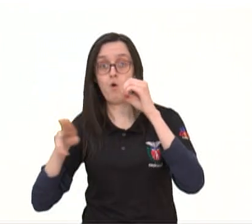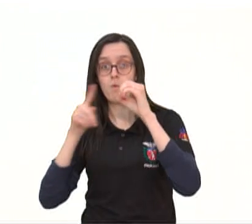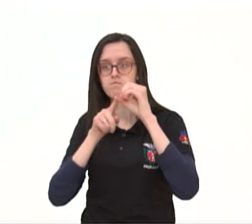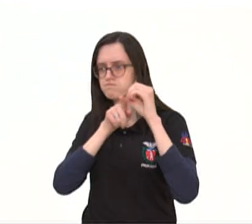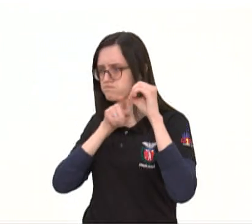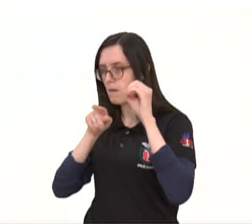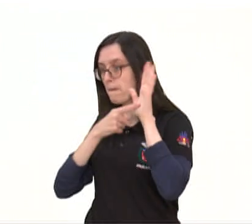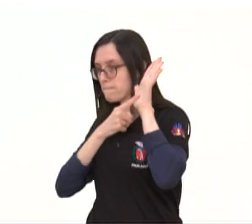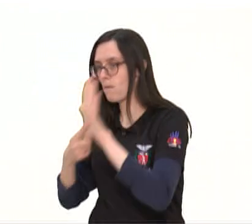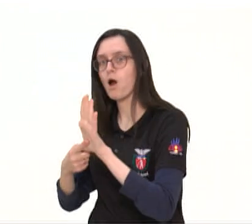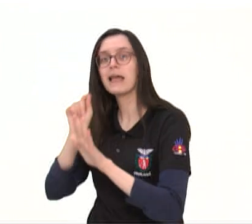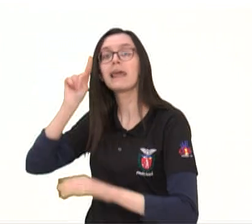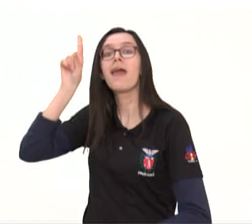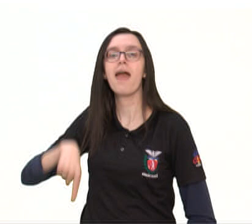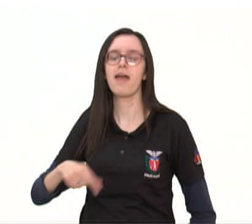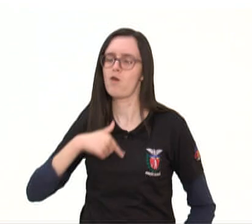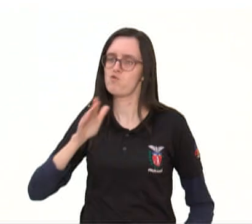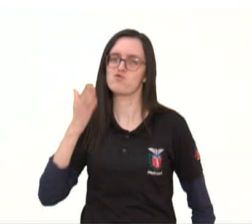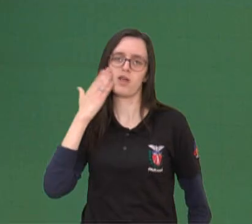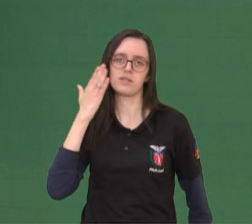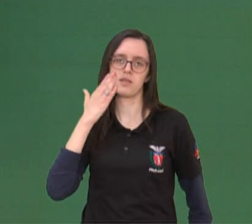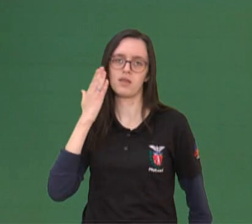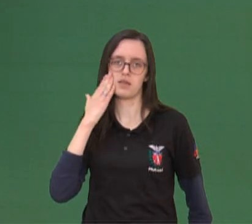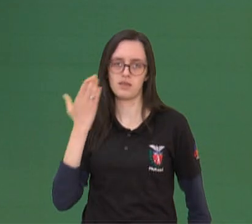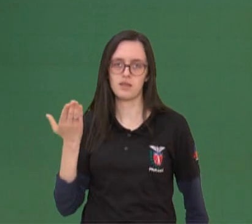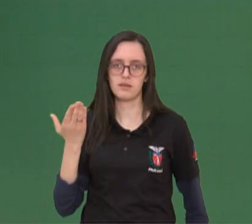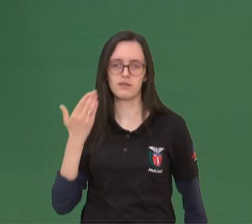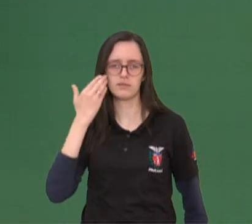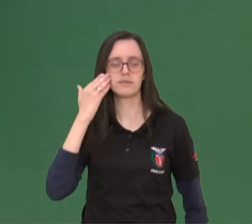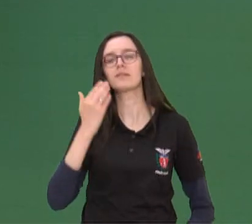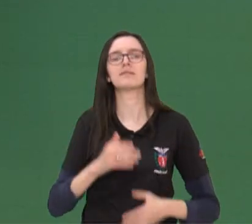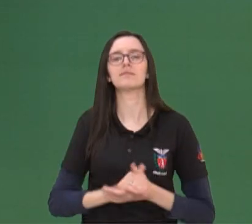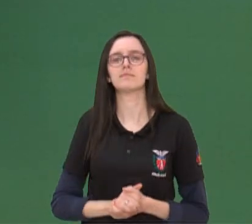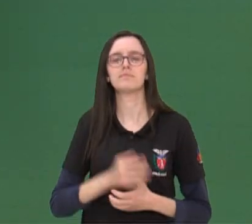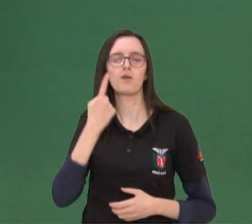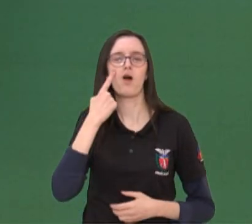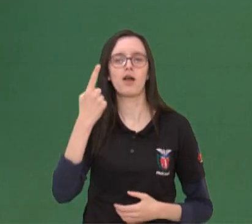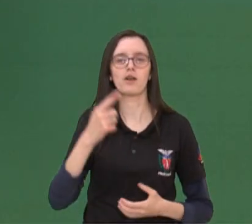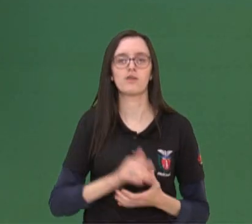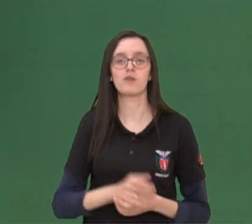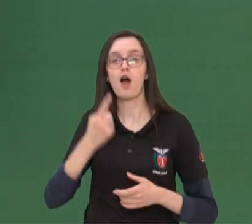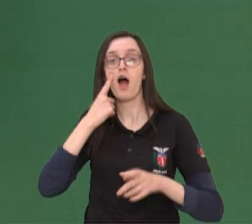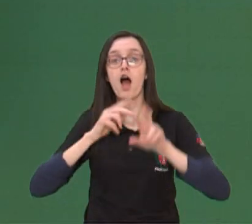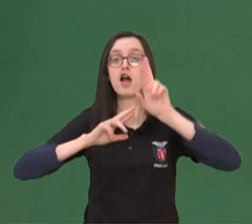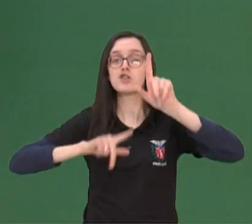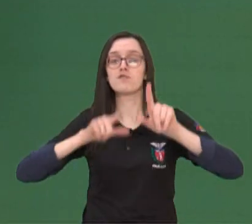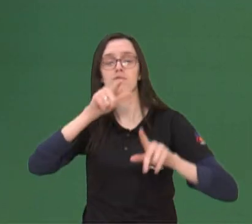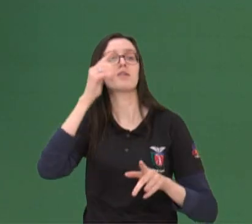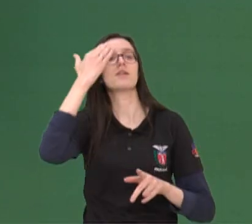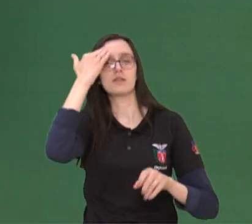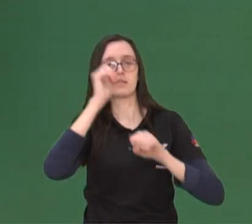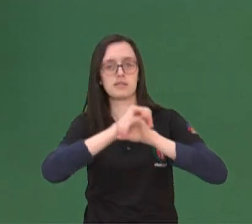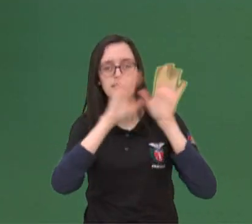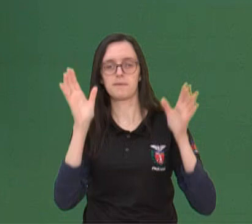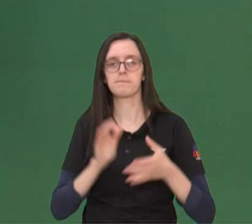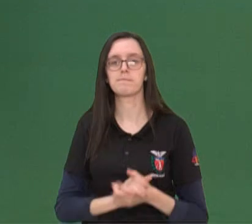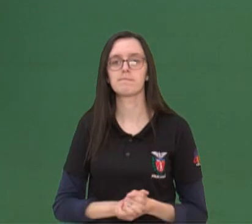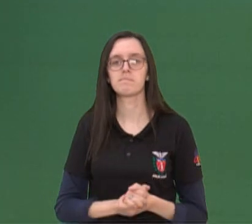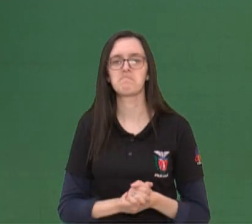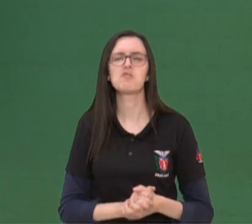utilizar o artigo o quando eu já sei do que estou falando. Olha só a diferença para vocês